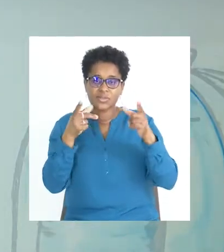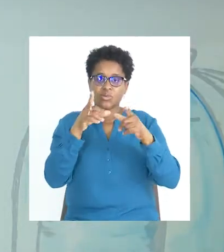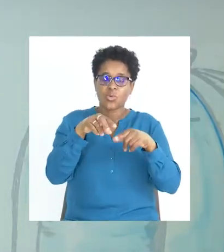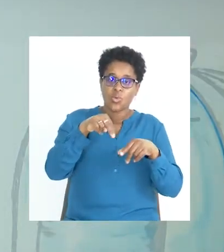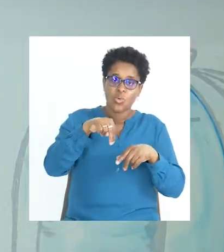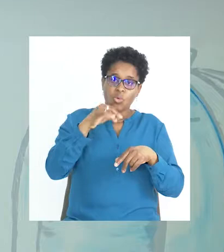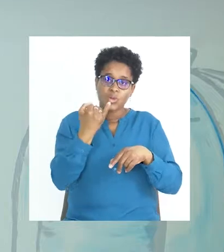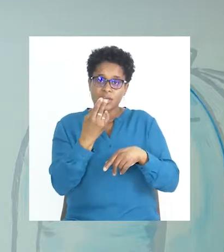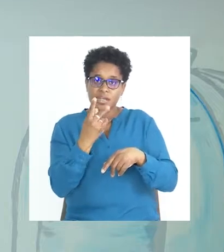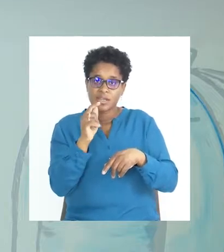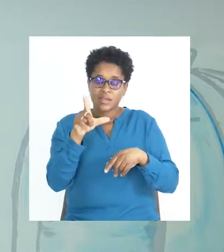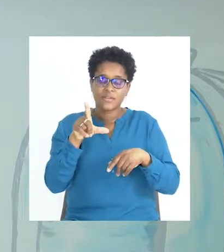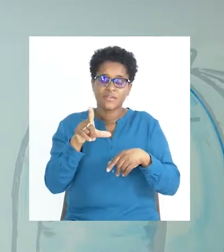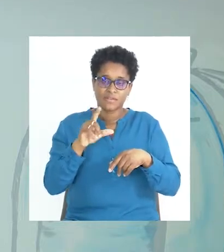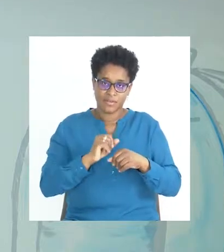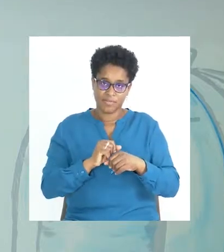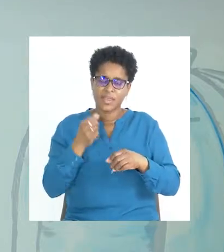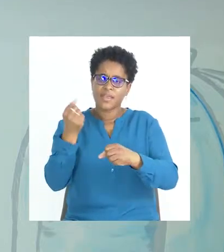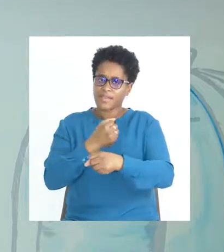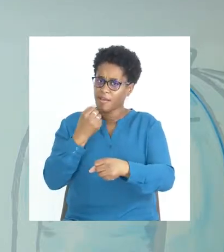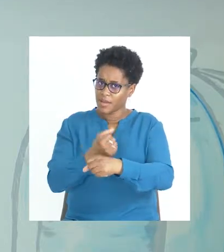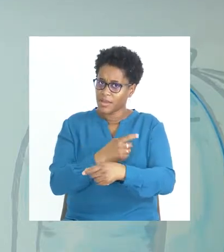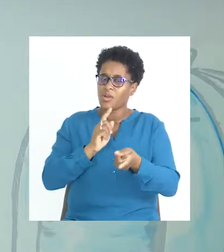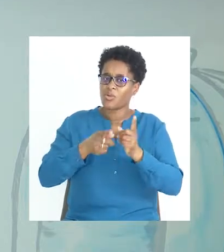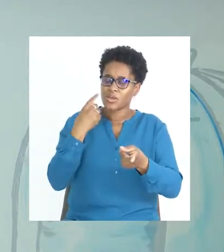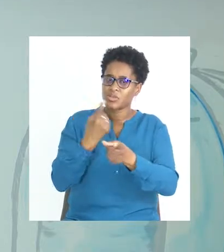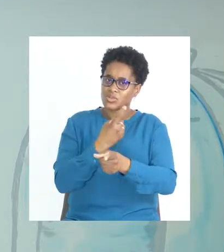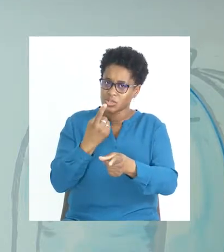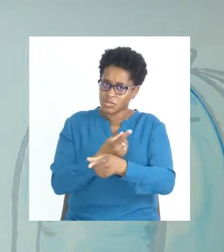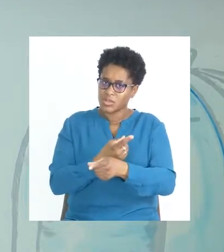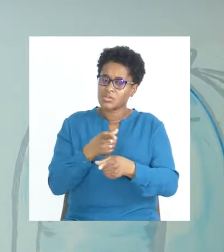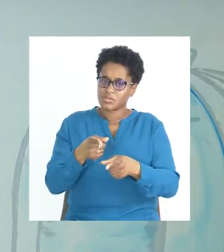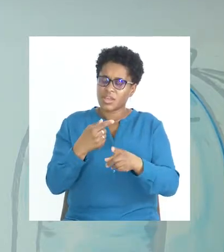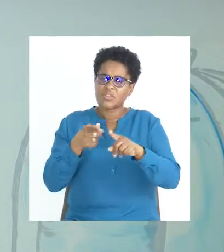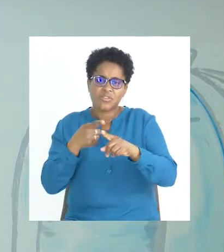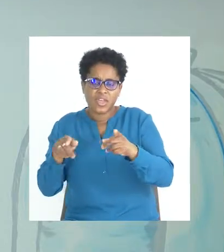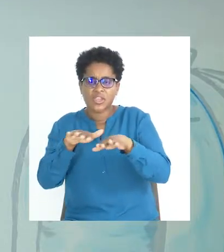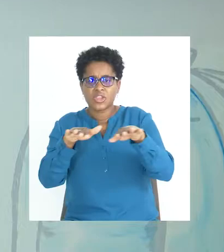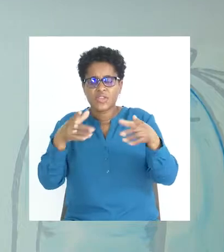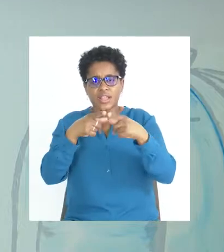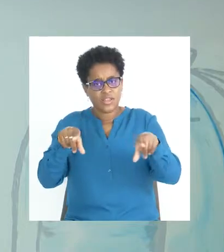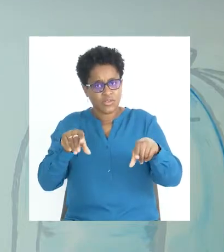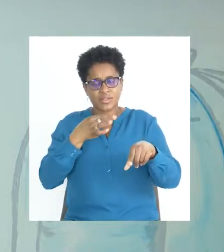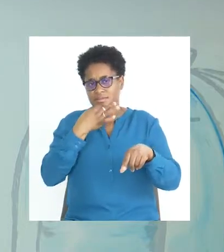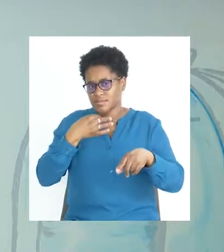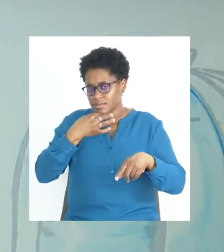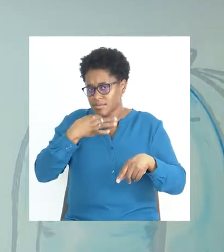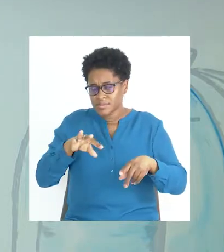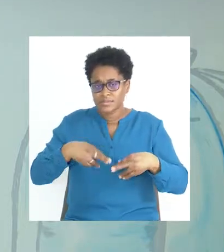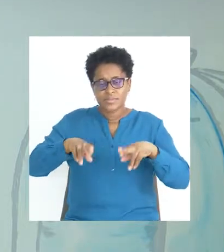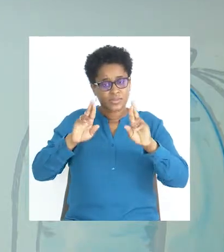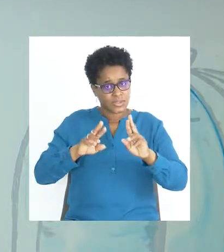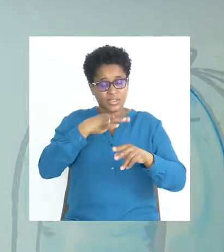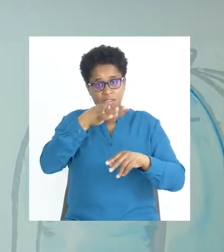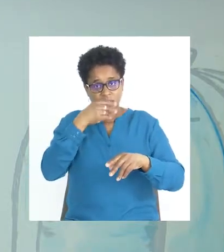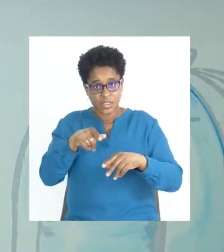um nível é trabalhar aquilo que são elementos correspondentes a determinado nível de língua que permite dizer que